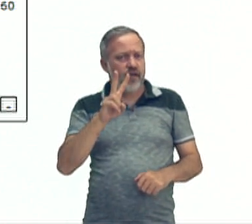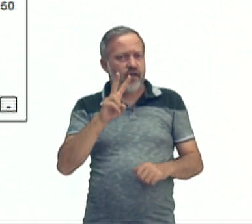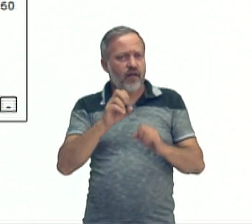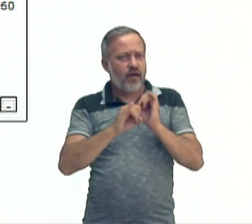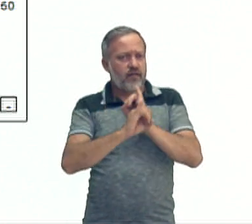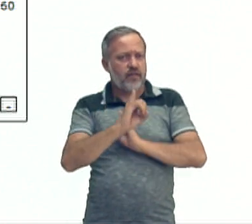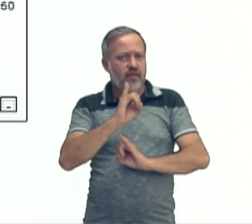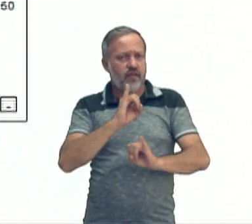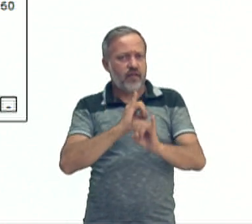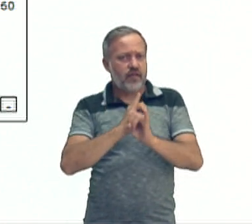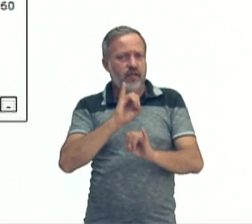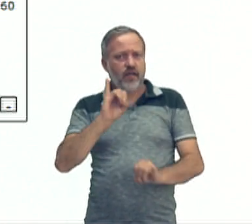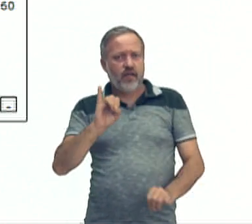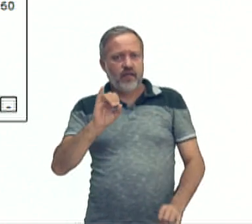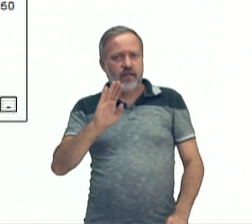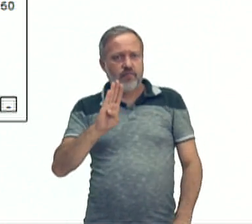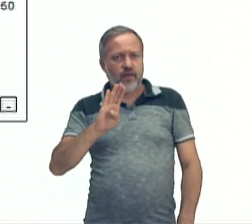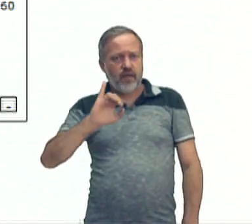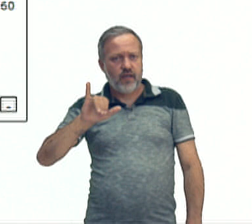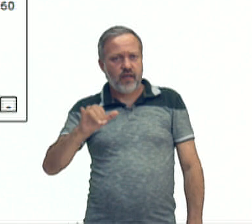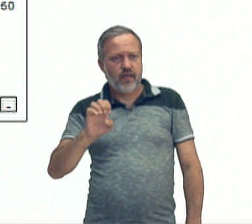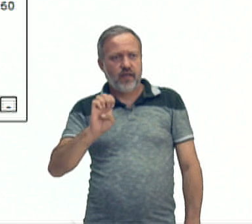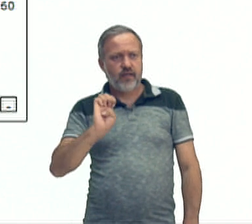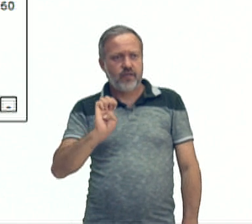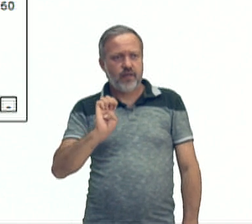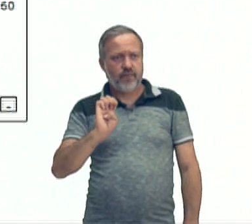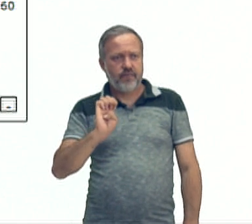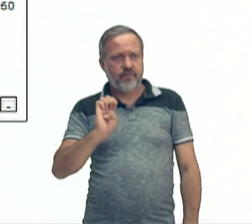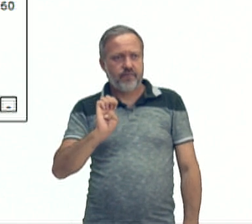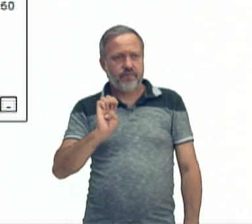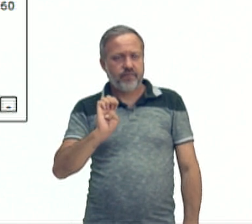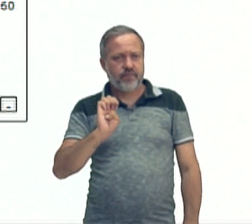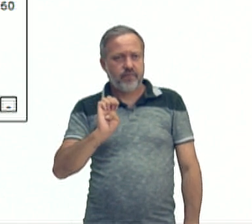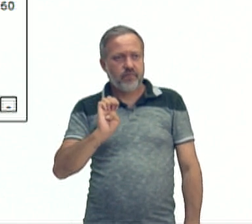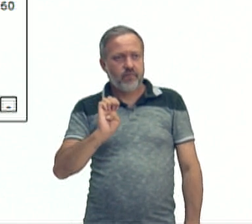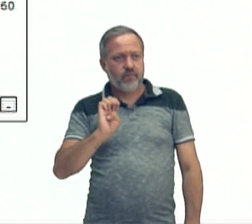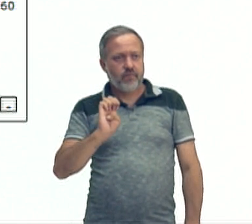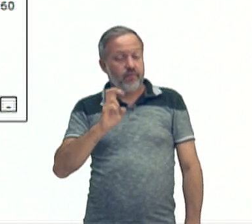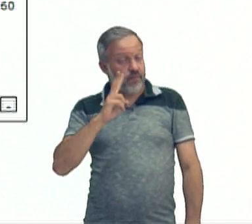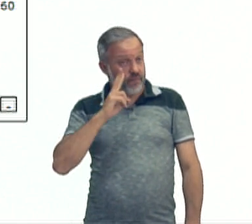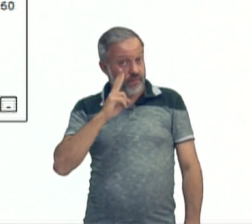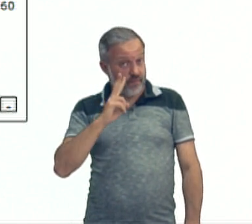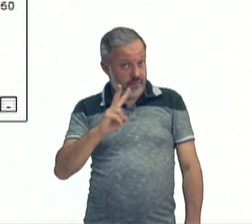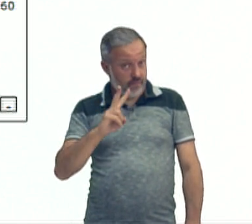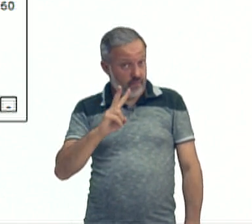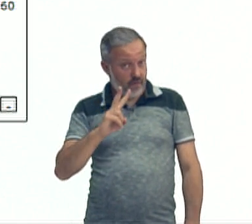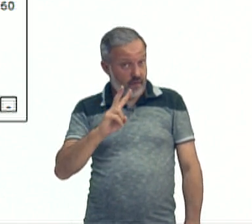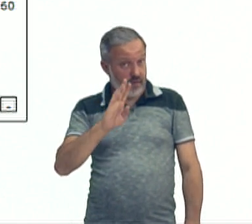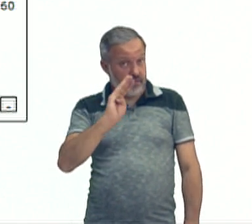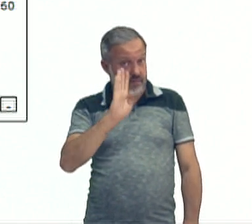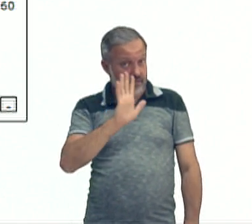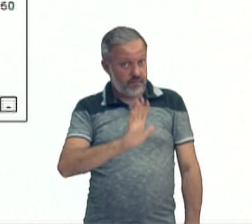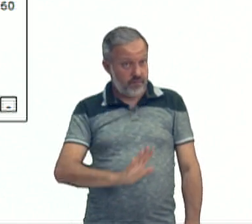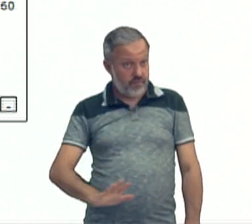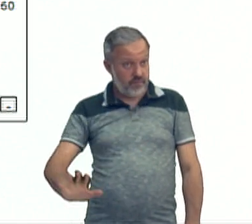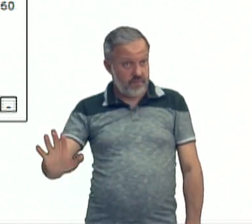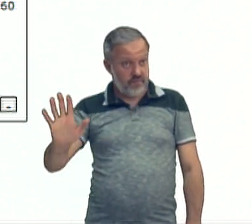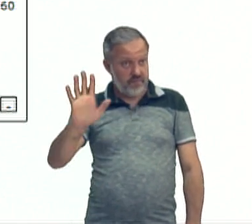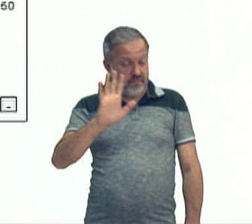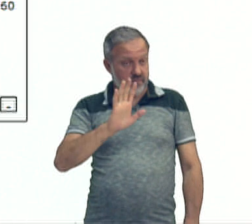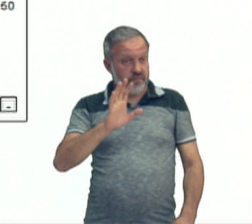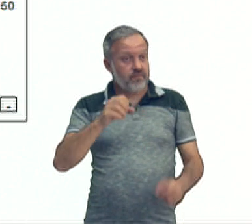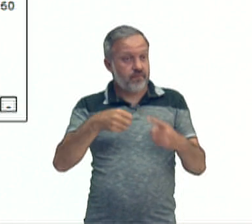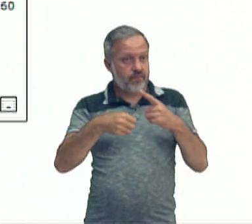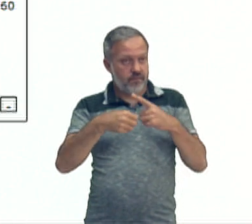tudo bonitinho lá. Né? E foi de lá que eu tirei, inclusive. Então, veja só. Aí você tem a população urbana